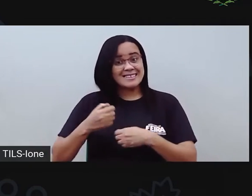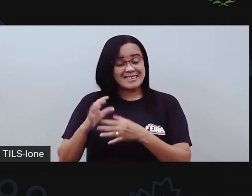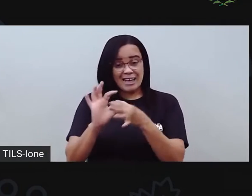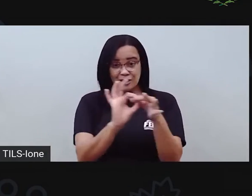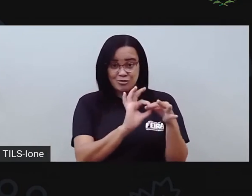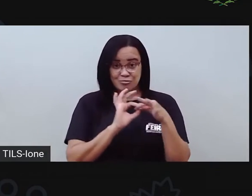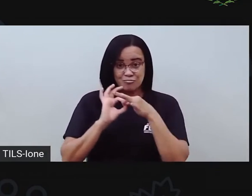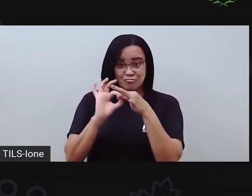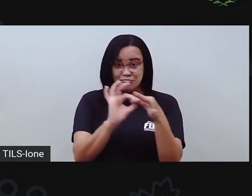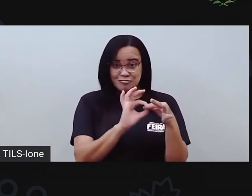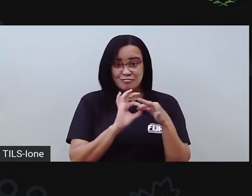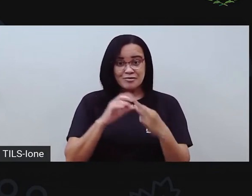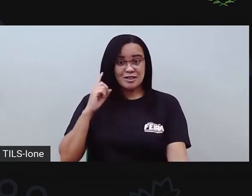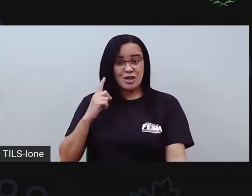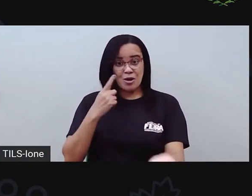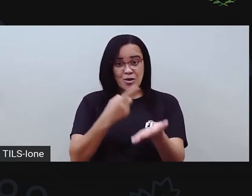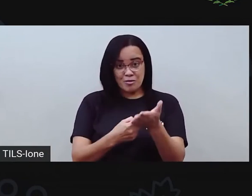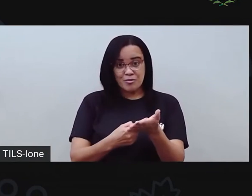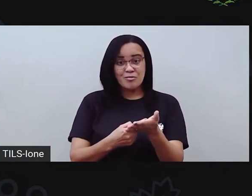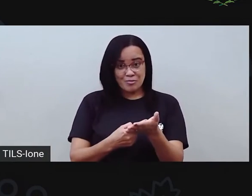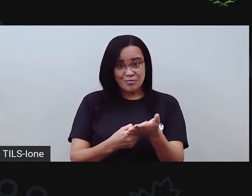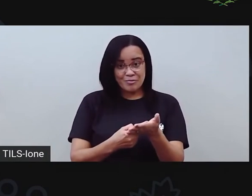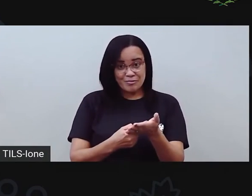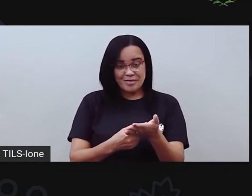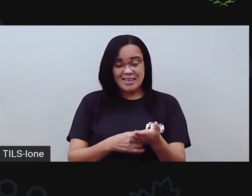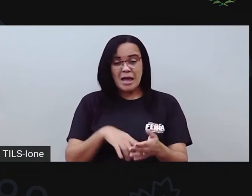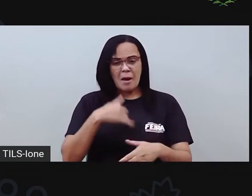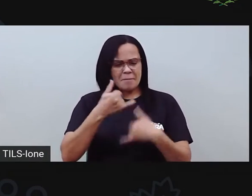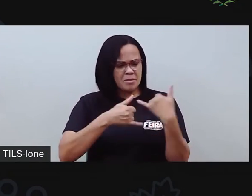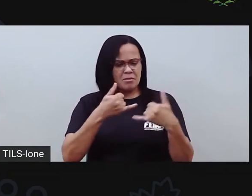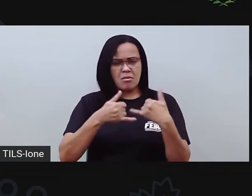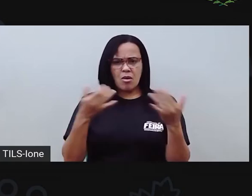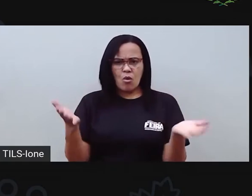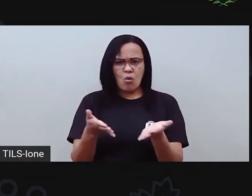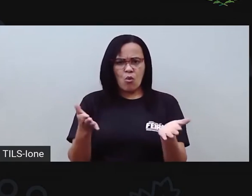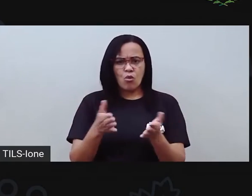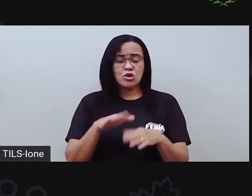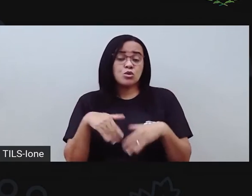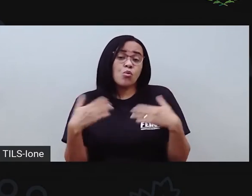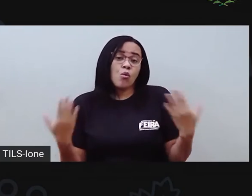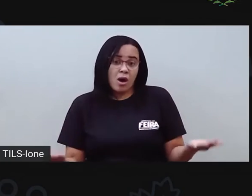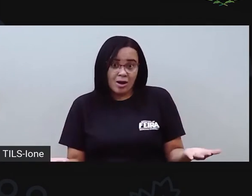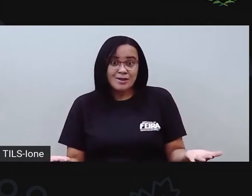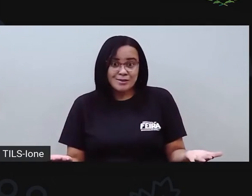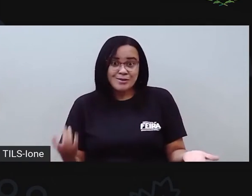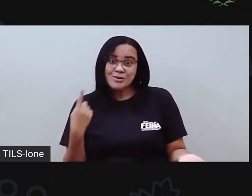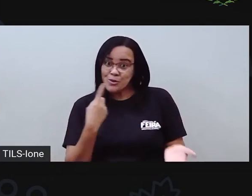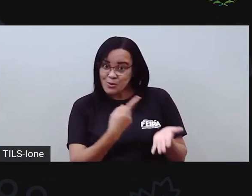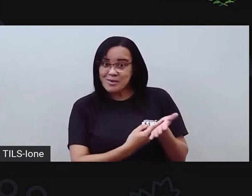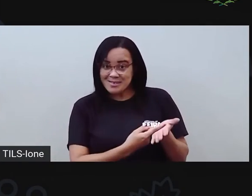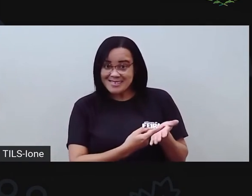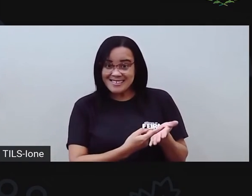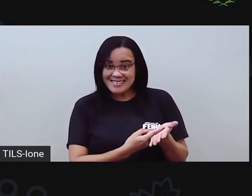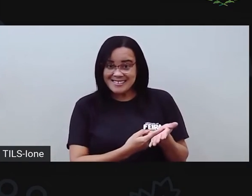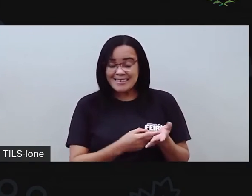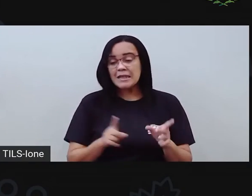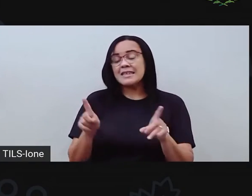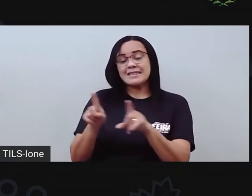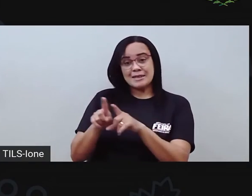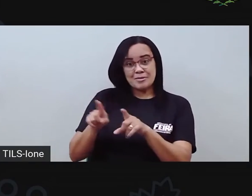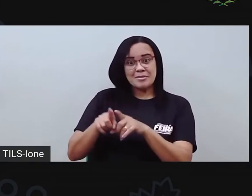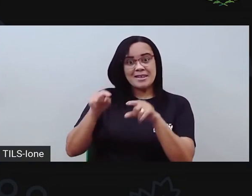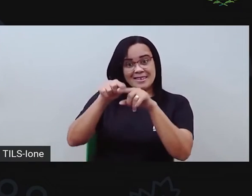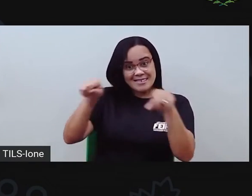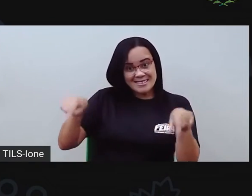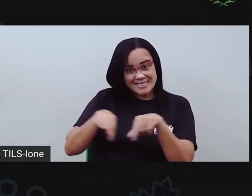num acordo. Qual é a brincadeira que a gente vai brincar, né? Então, além disso, na sala, vocês vão precisar negociar, né?